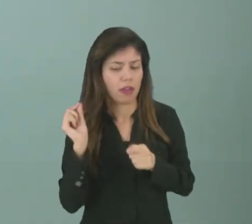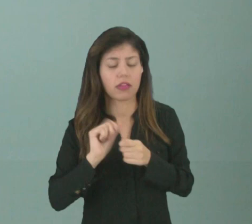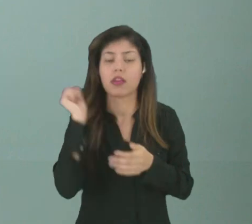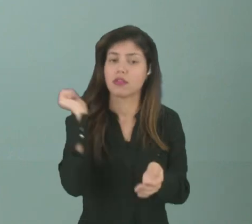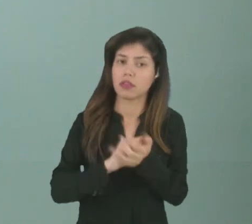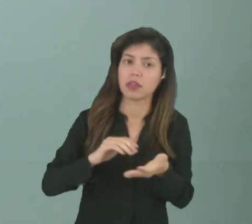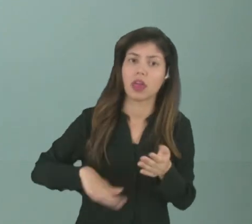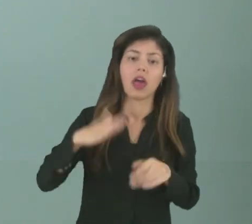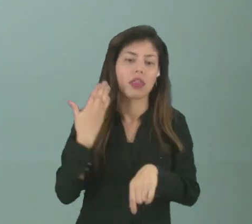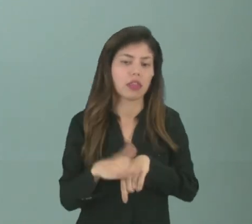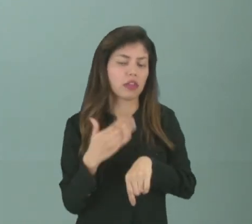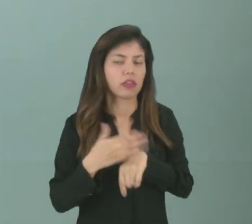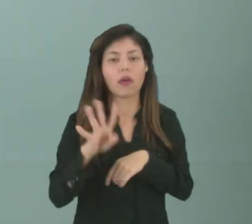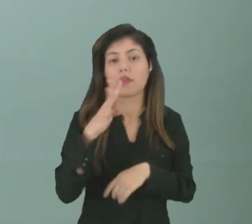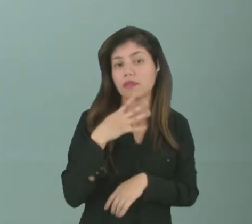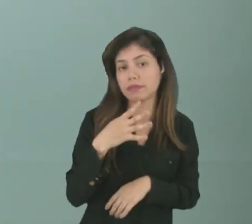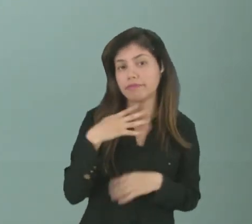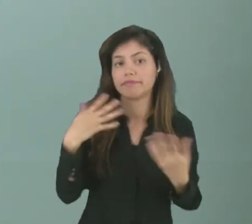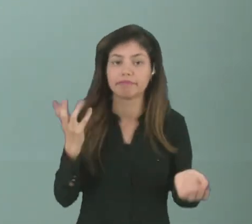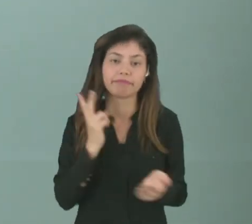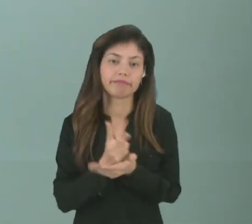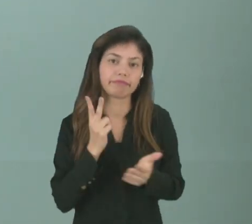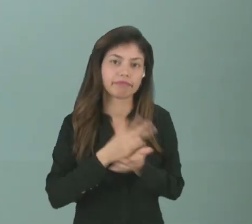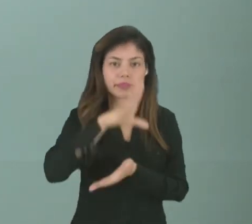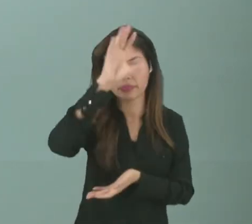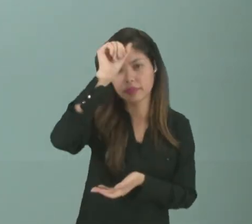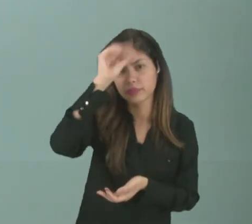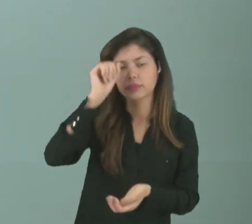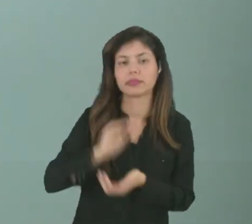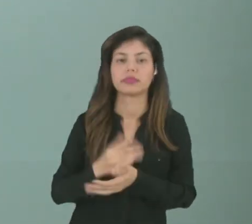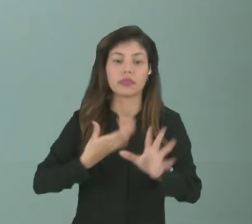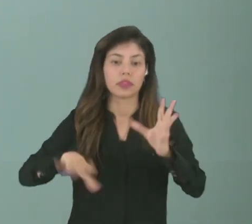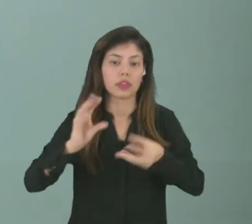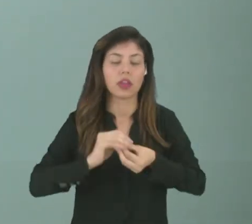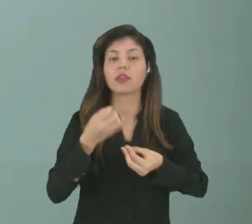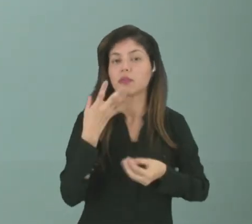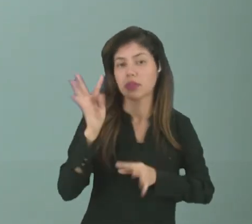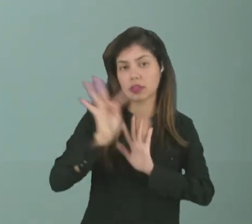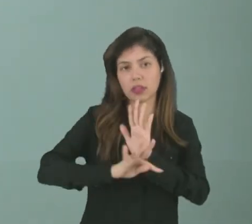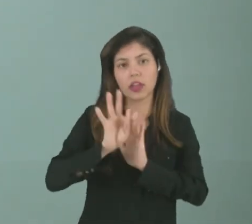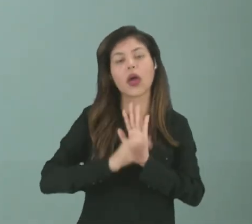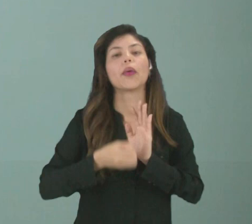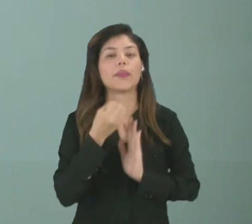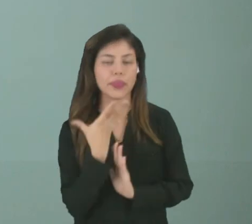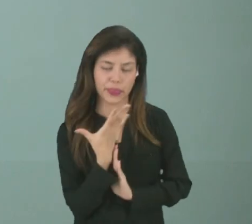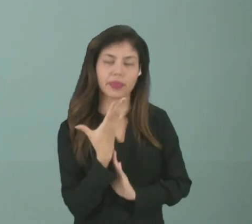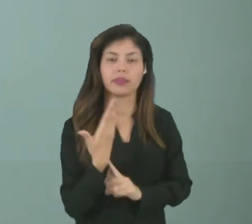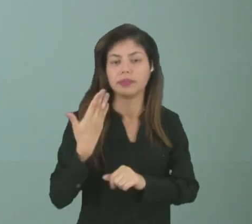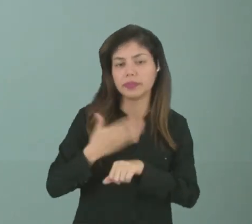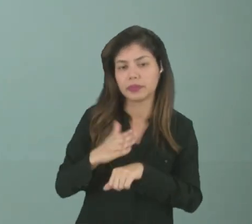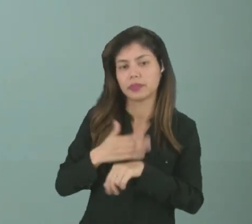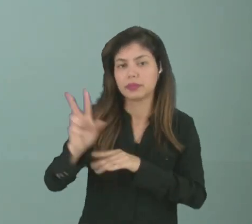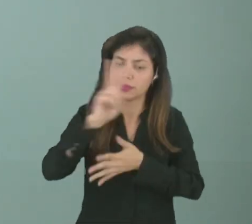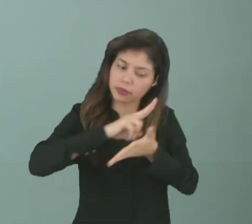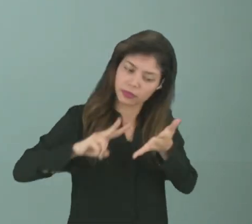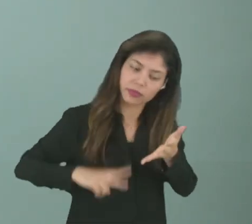para testar o seu conhecimento sempre. E resuma bons textos. É muito bom a gente praticar